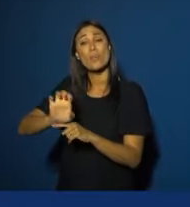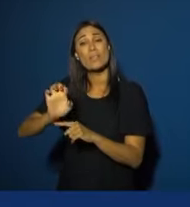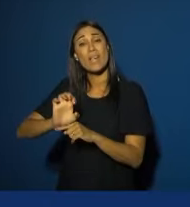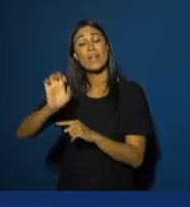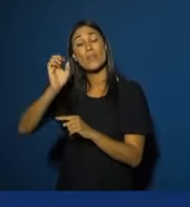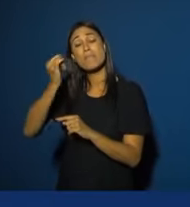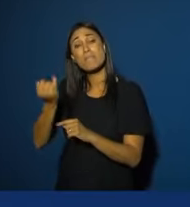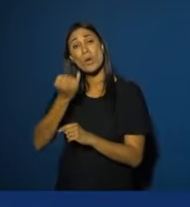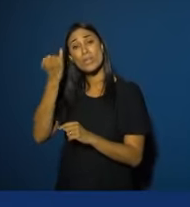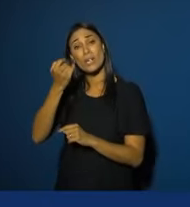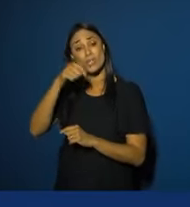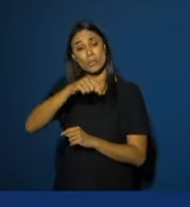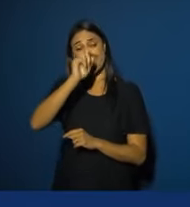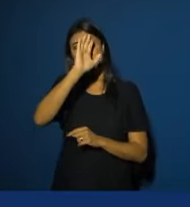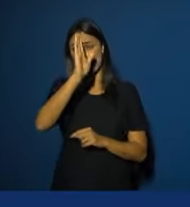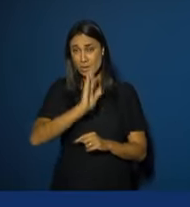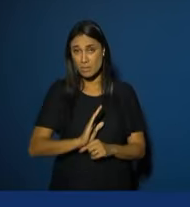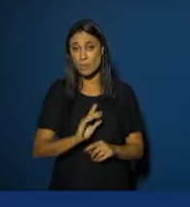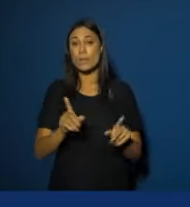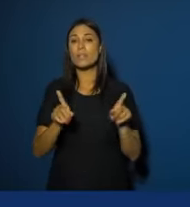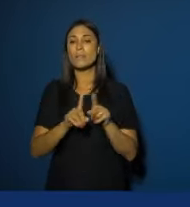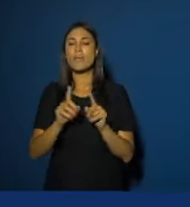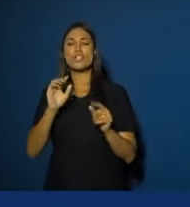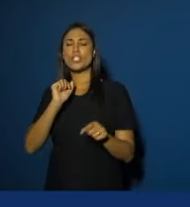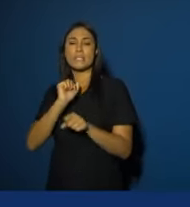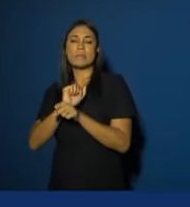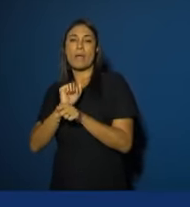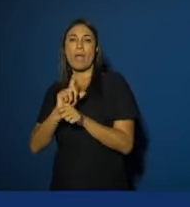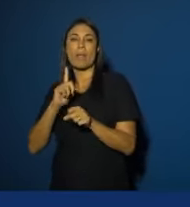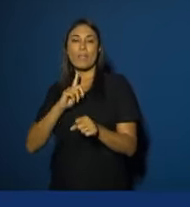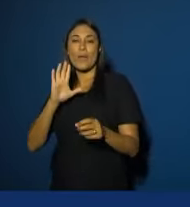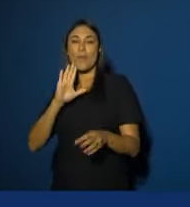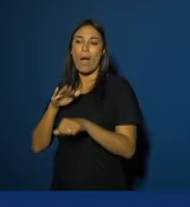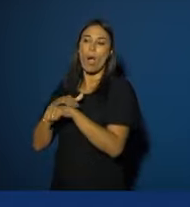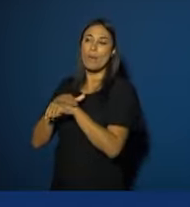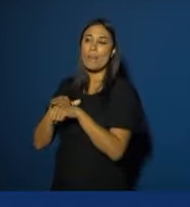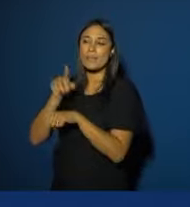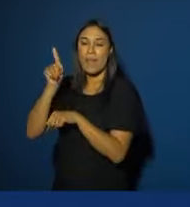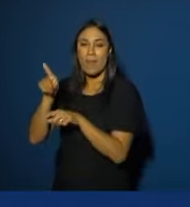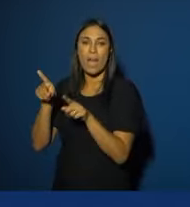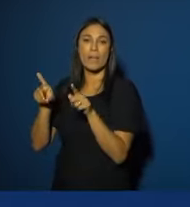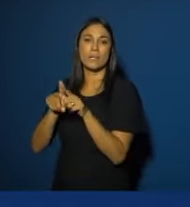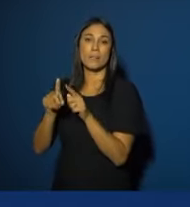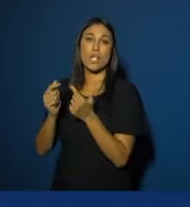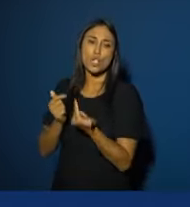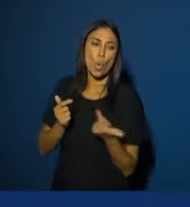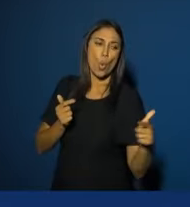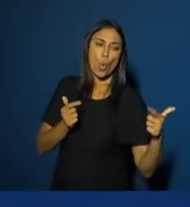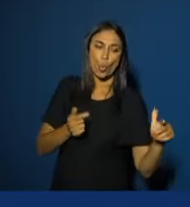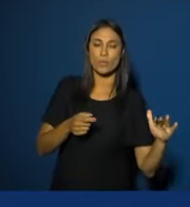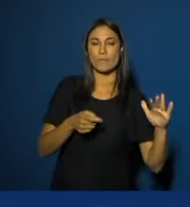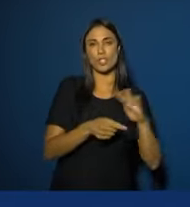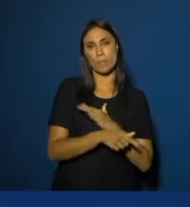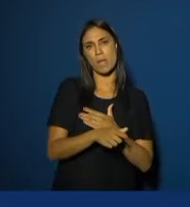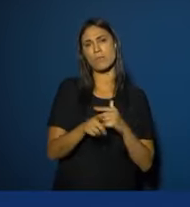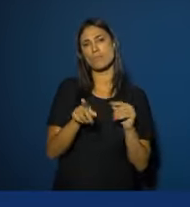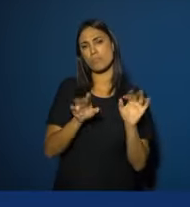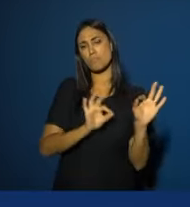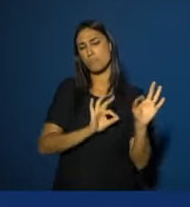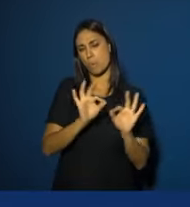para a nação e esperamos chegar a um entendimento também com o governo do estado, e temos outros investimentos previstos